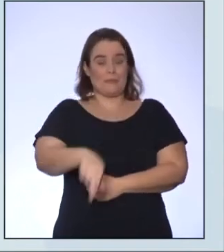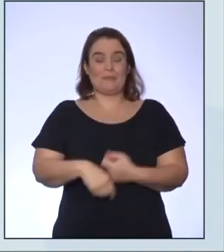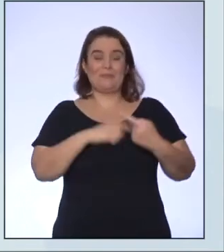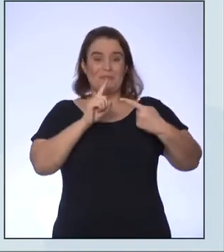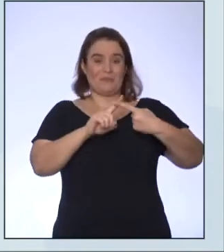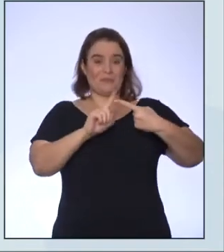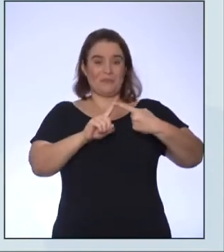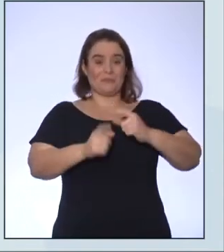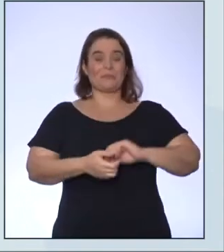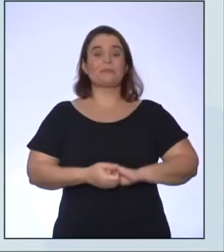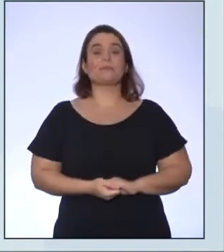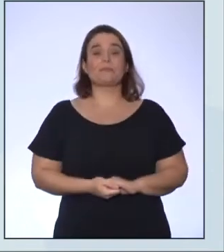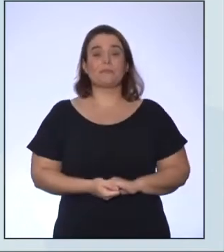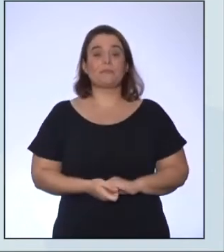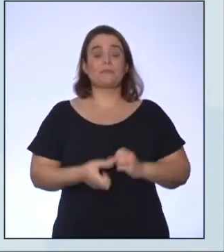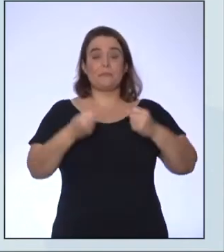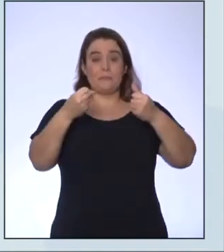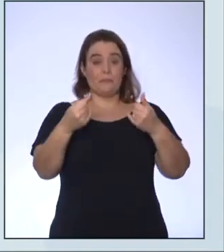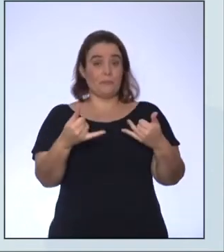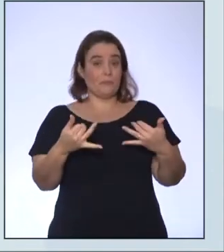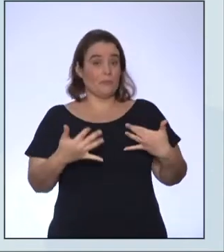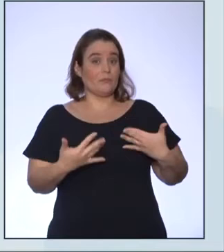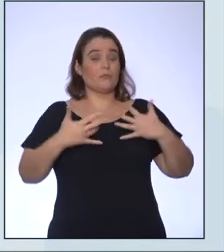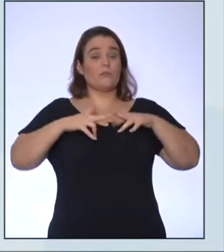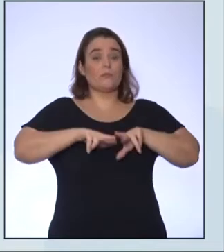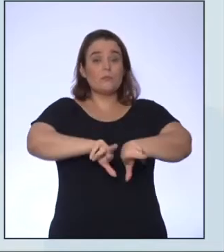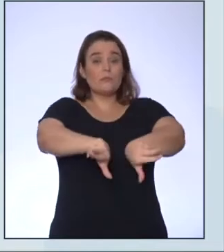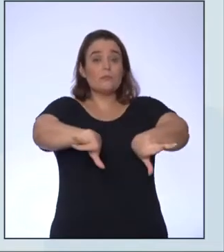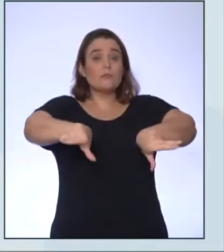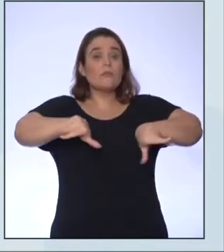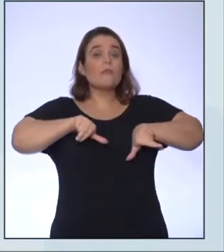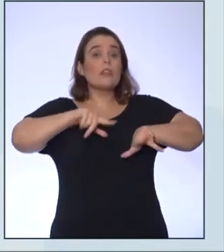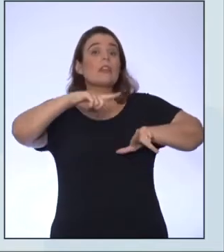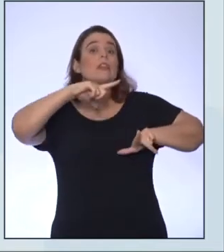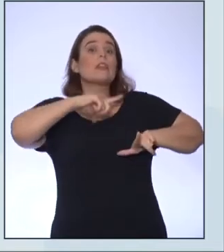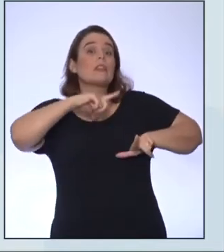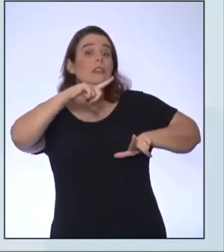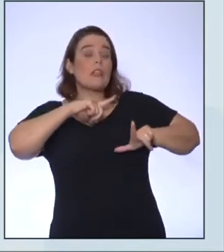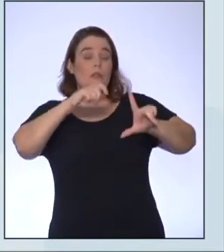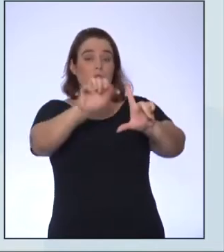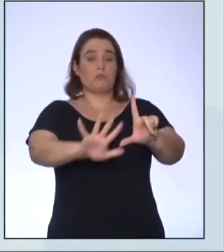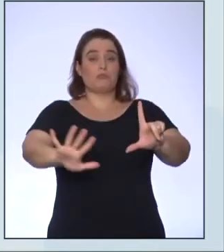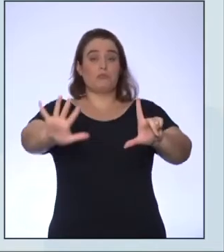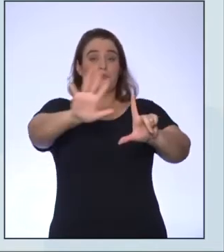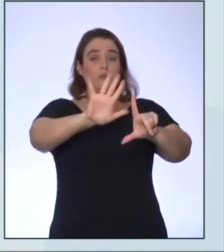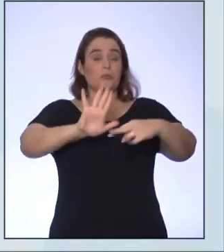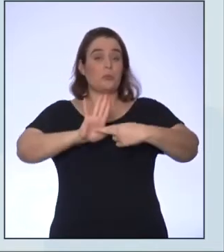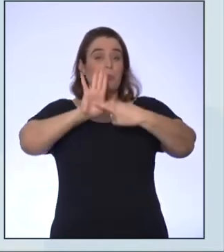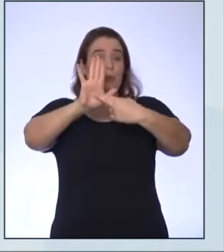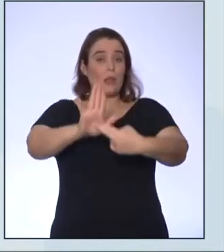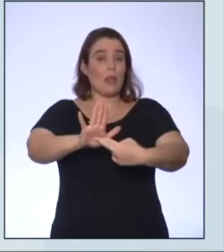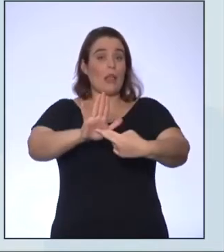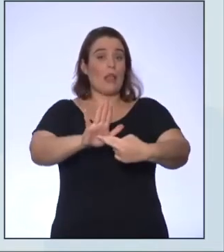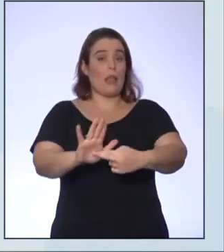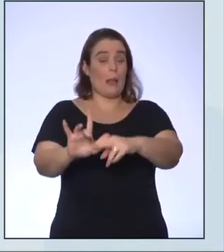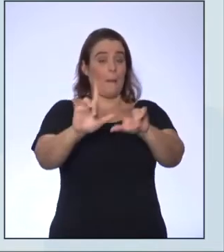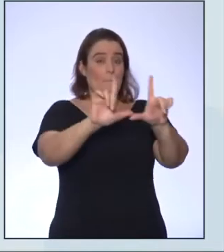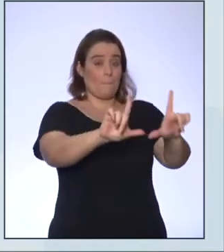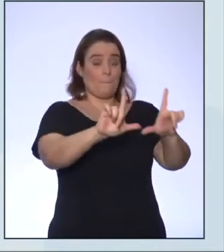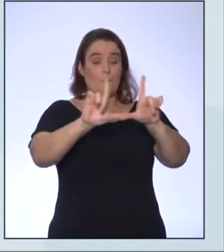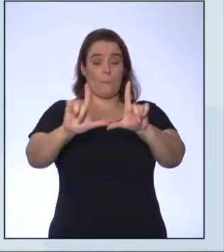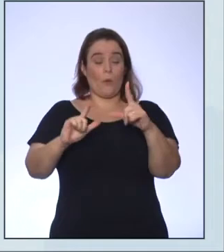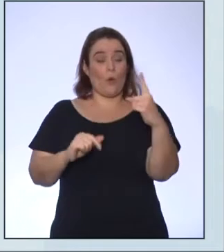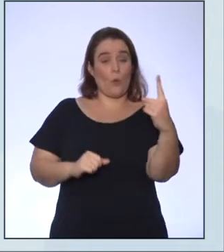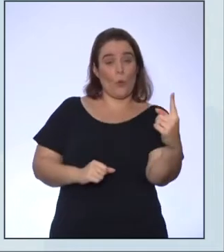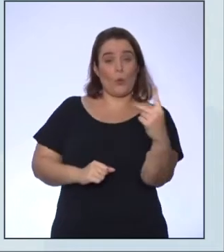primeira. Descreva os elementos constitutivos das paisagens representadas na imagem 1 e 2. Então, vocês